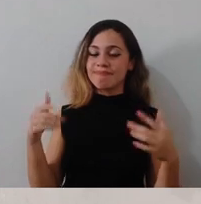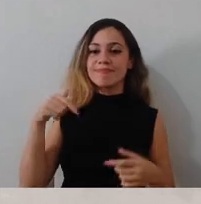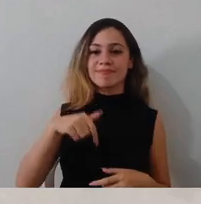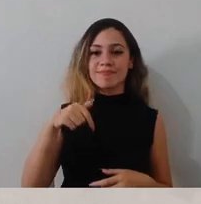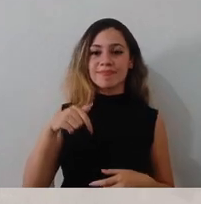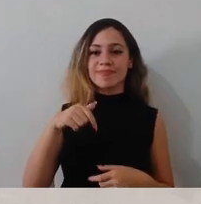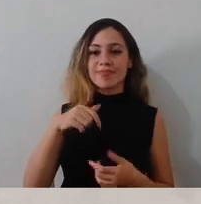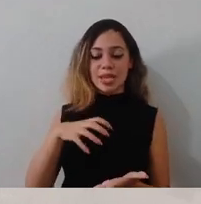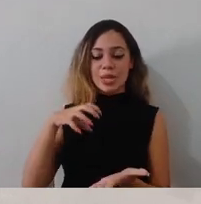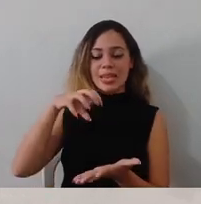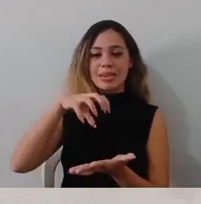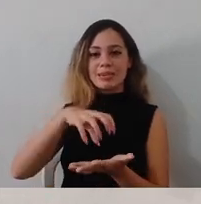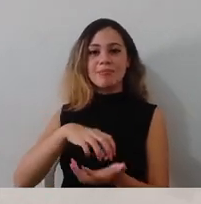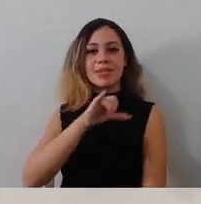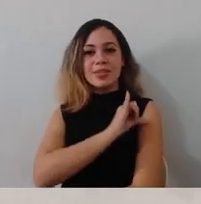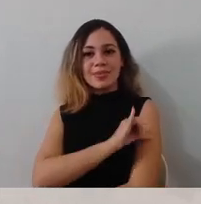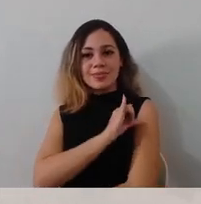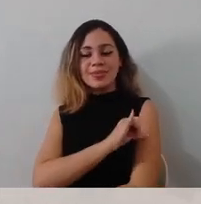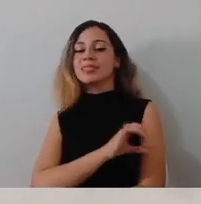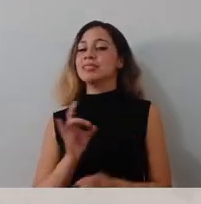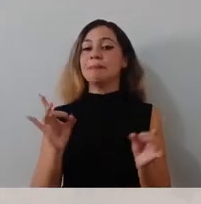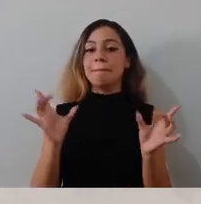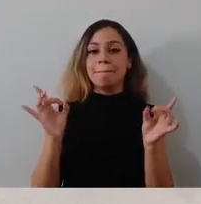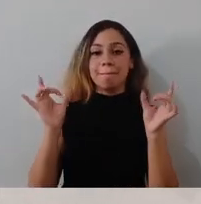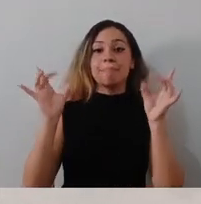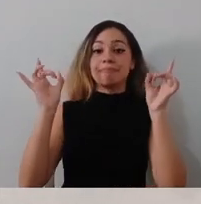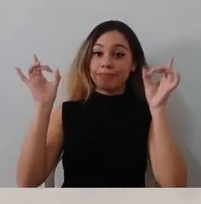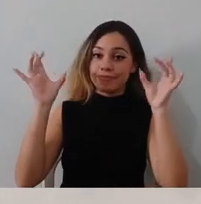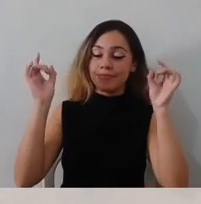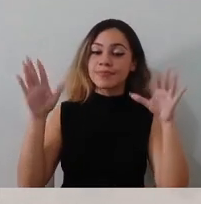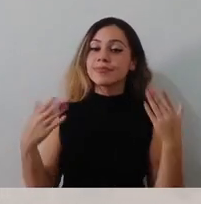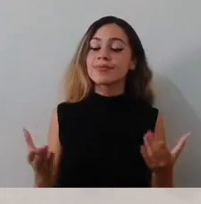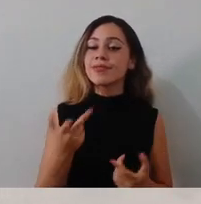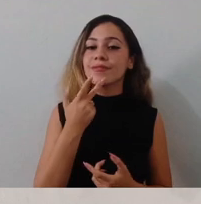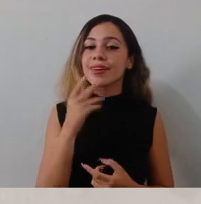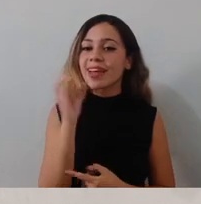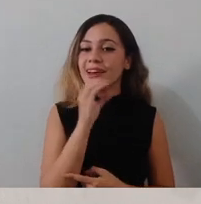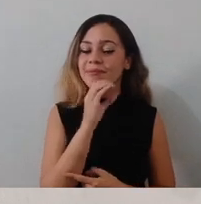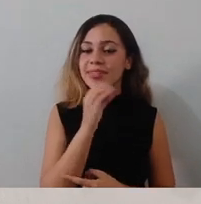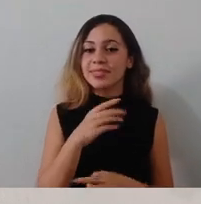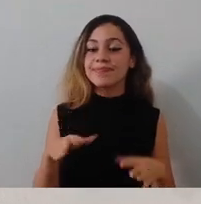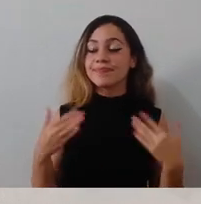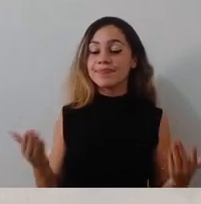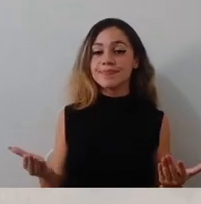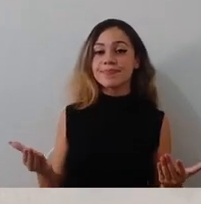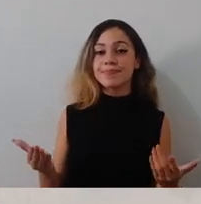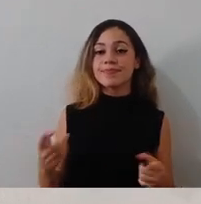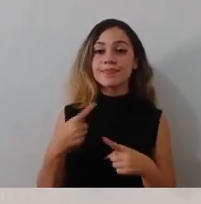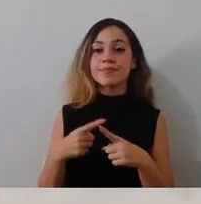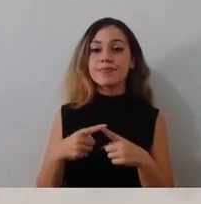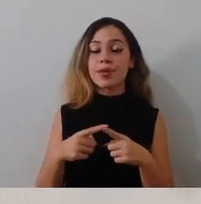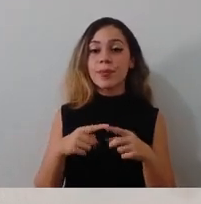Olha, Na Câmara aqui do nossa, Rio. essa é uma comenda especial, porque É. Chiquinha Gonzaga, vamos lá. Mas diga, fale aí dessa comenda.